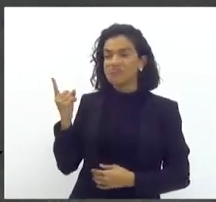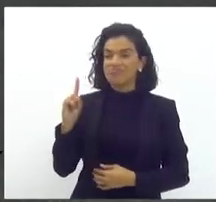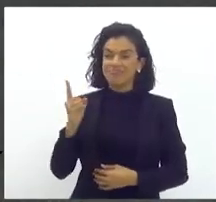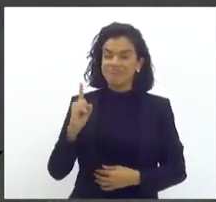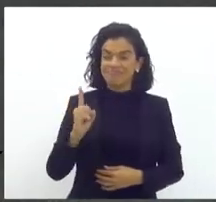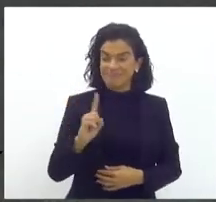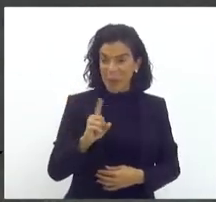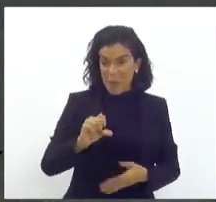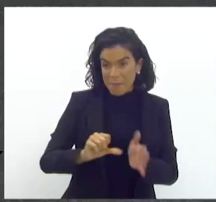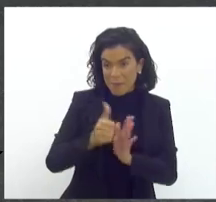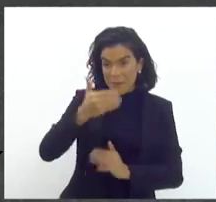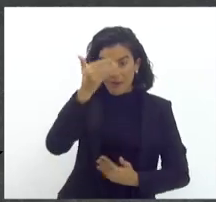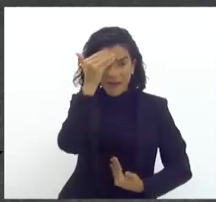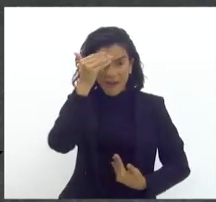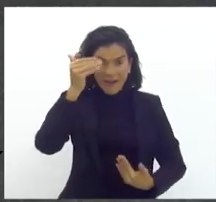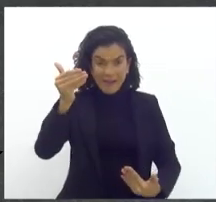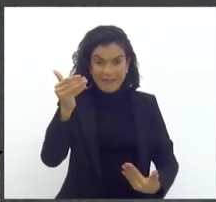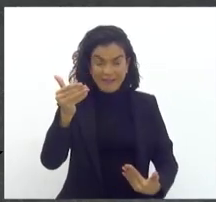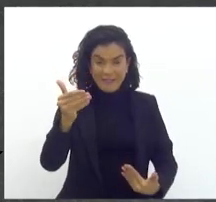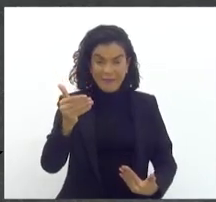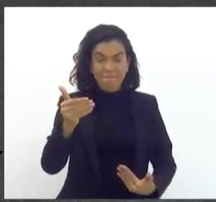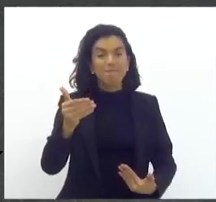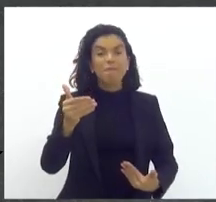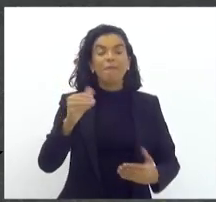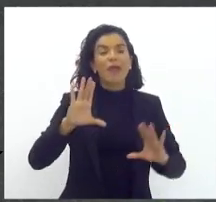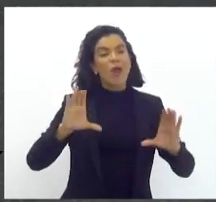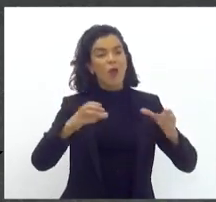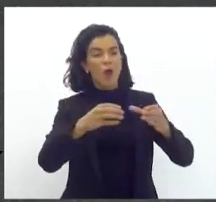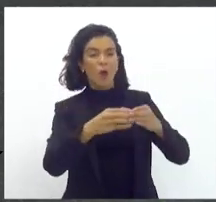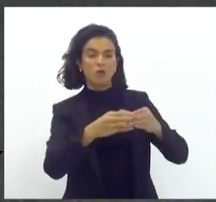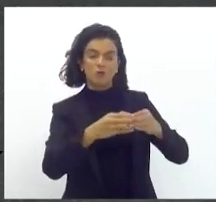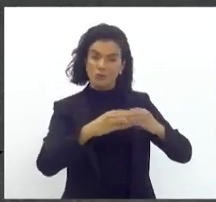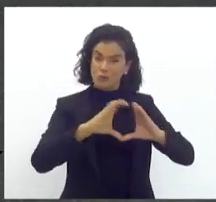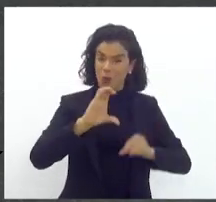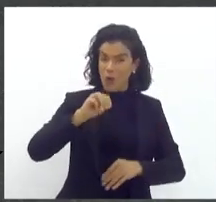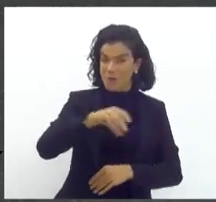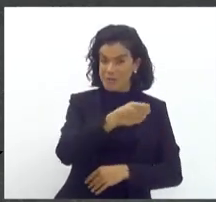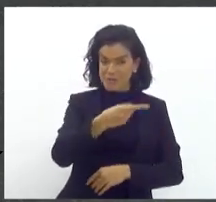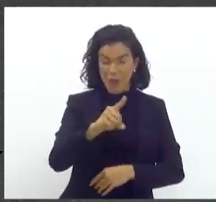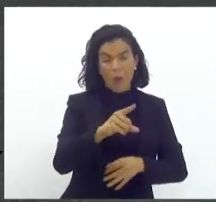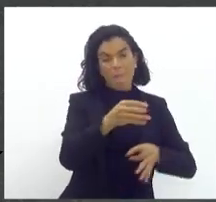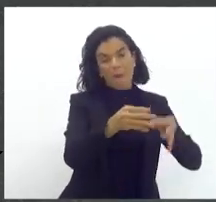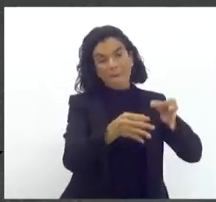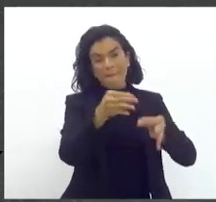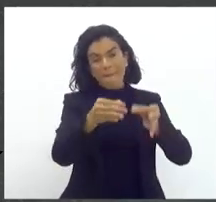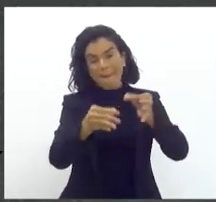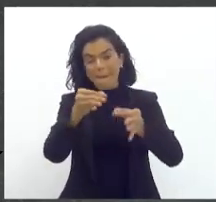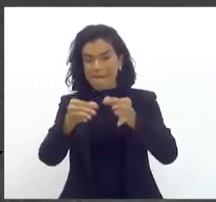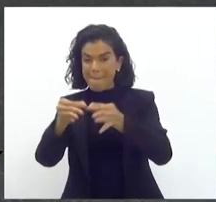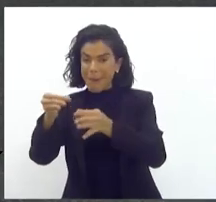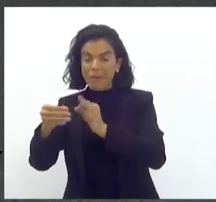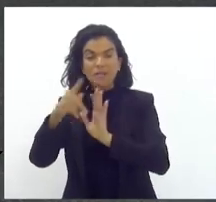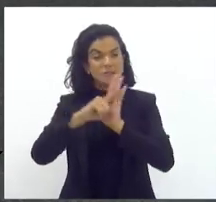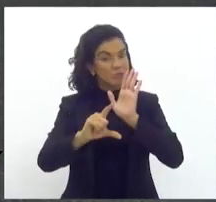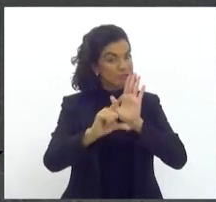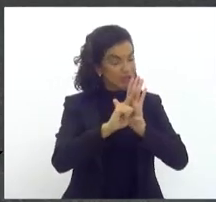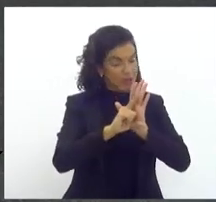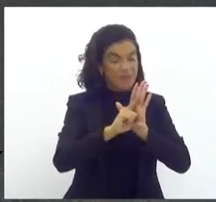primeiro agradecer ao conjunto das comissões Por onde tramitou esse projeto